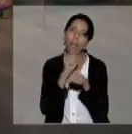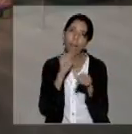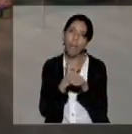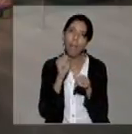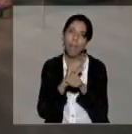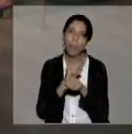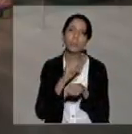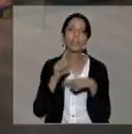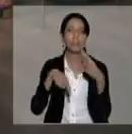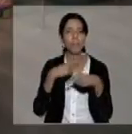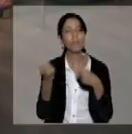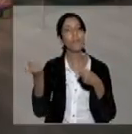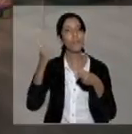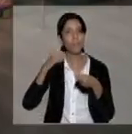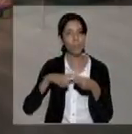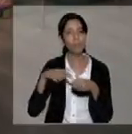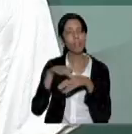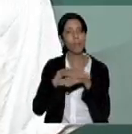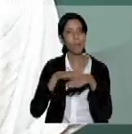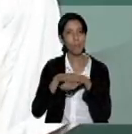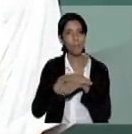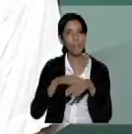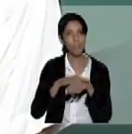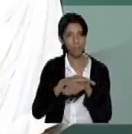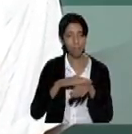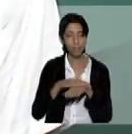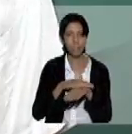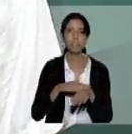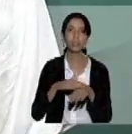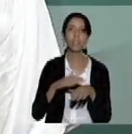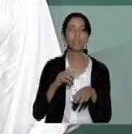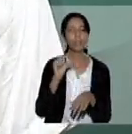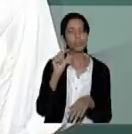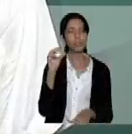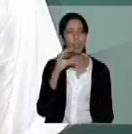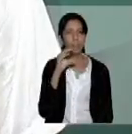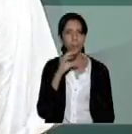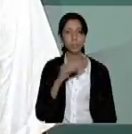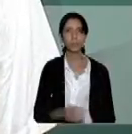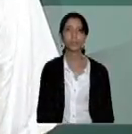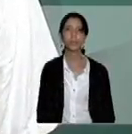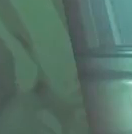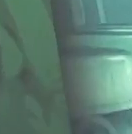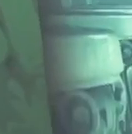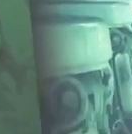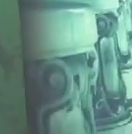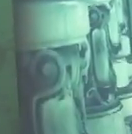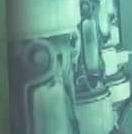intervalo rapidinho, a gente já vai voltar a conversar sobre esse assunto, só um minuto.